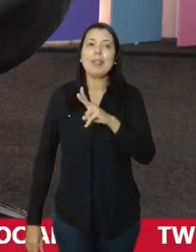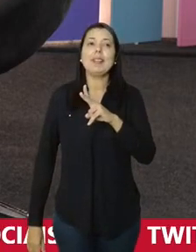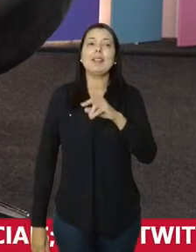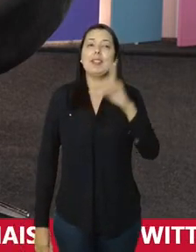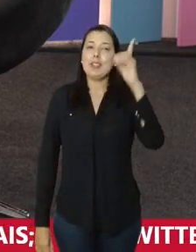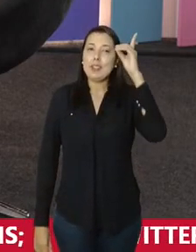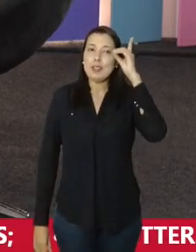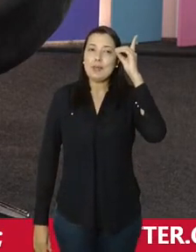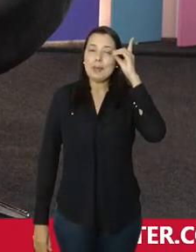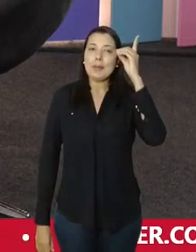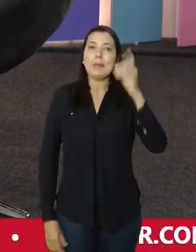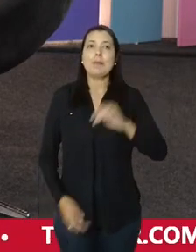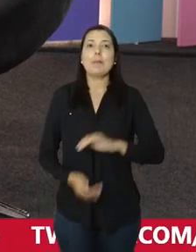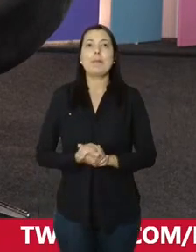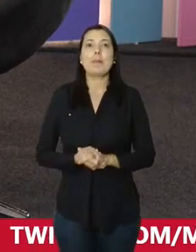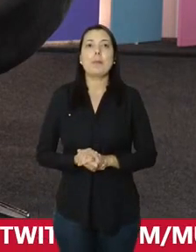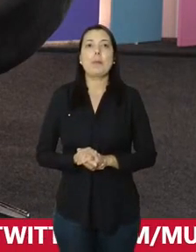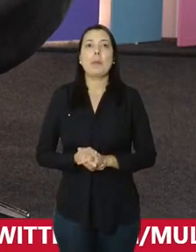Rousseff.